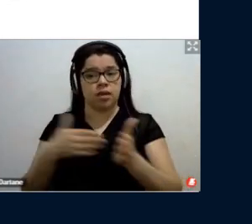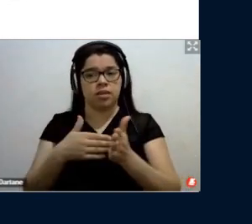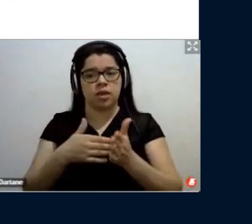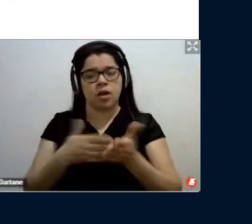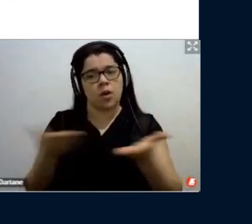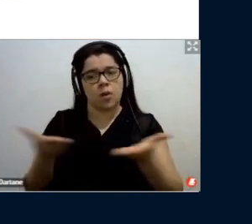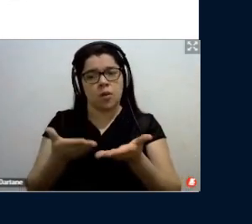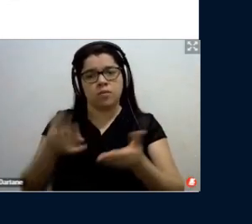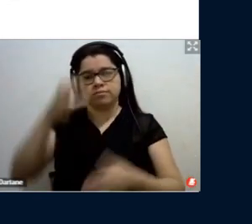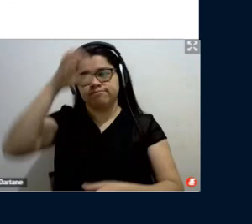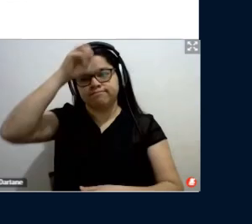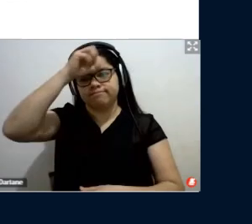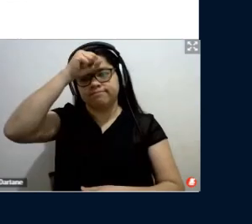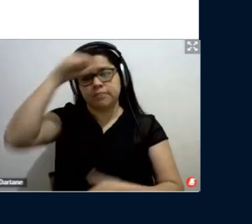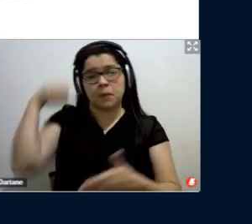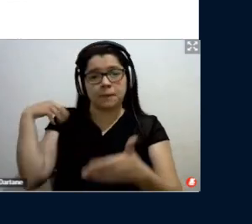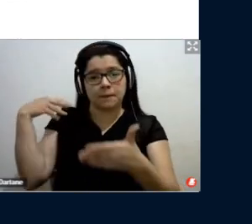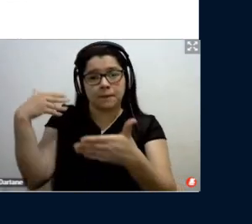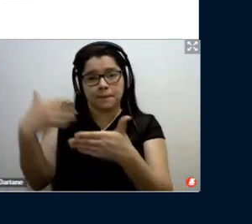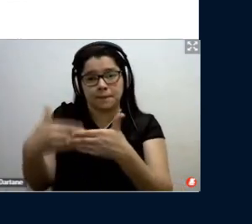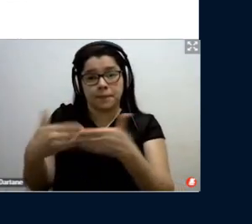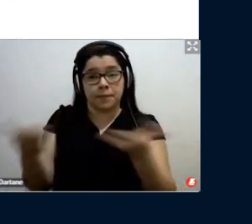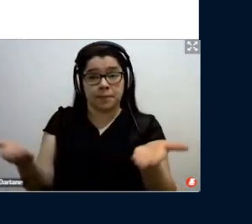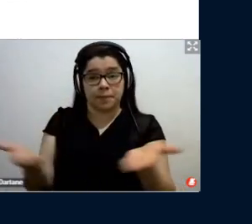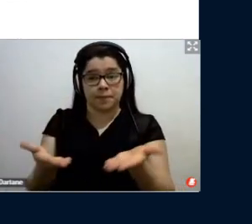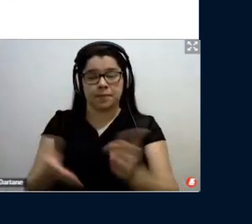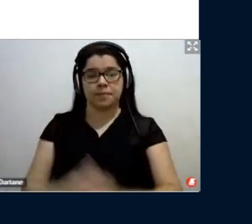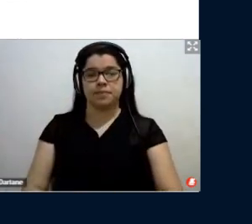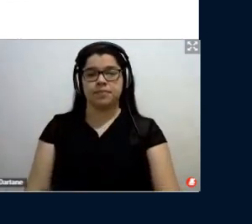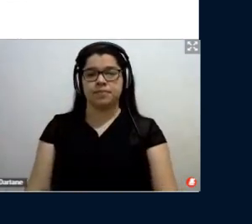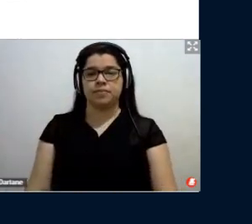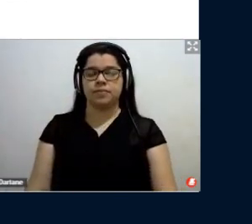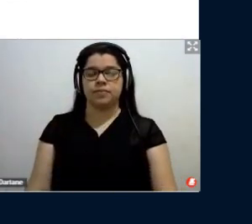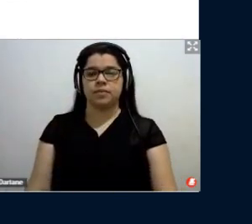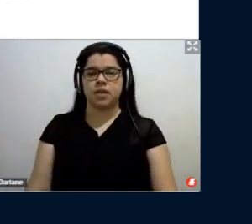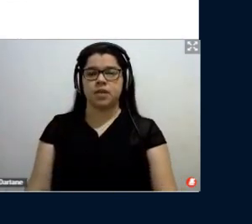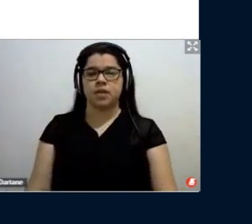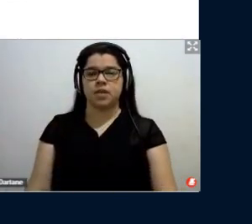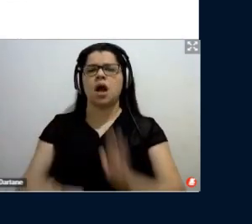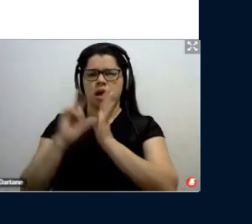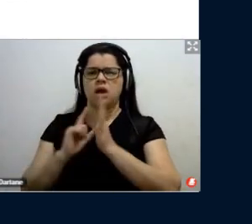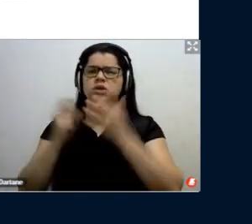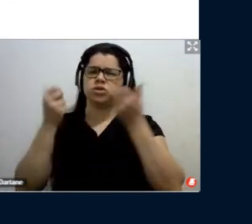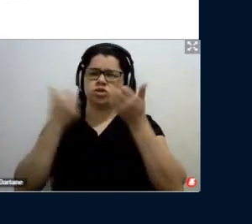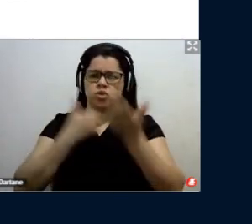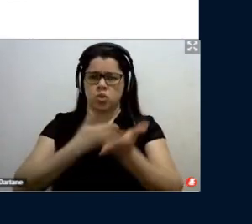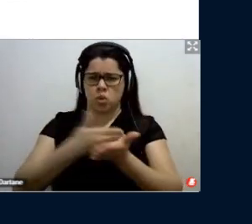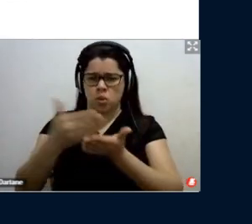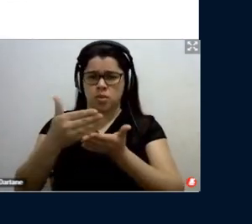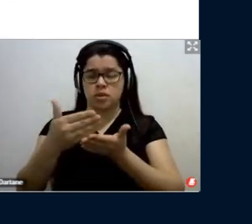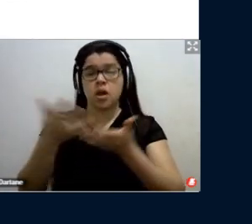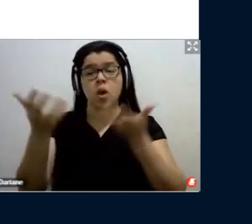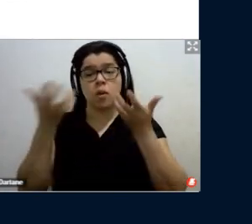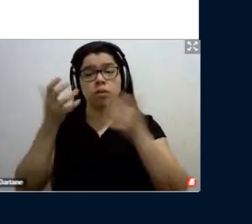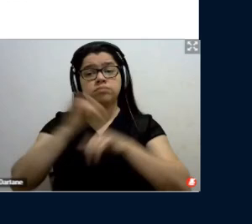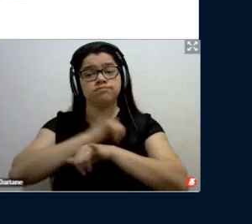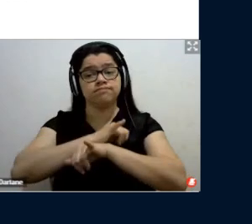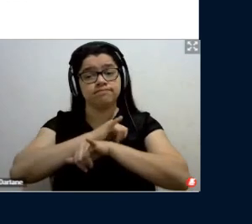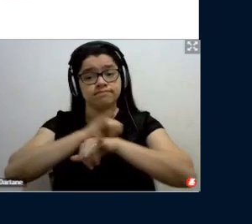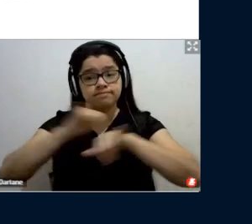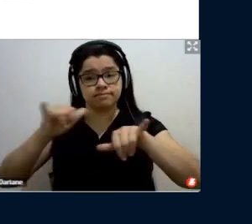Tá? Então, antes eu quero dizer para vocês que atualmente